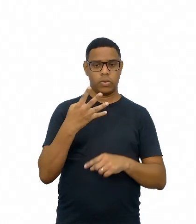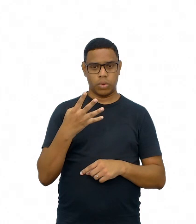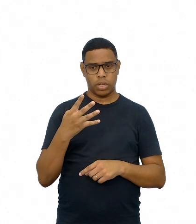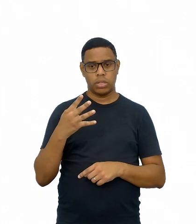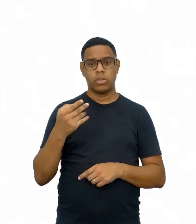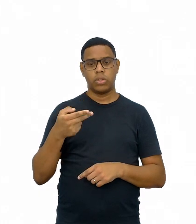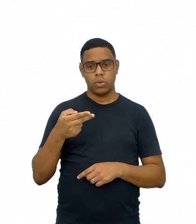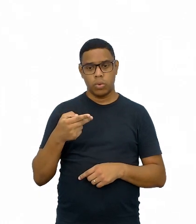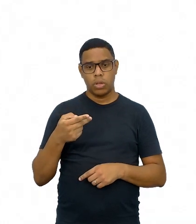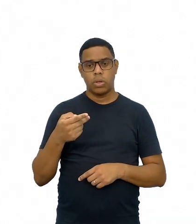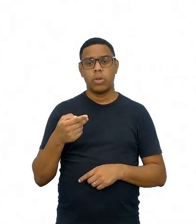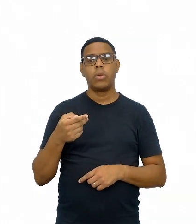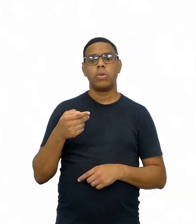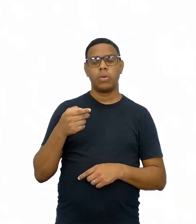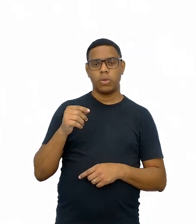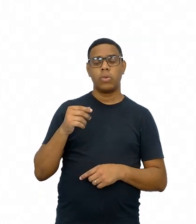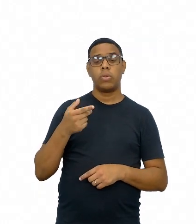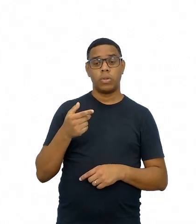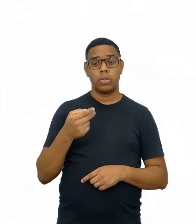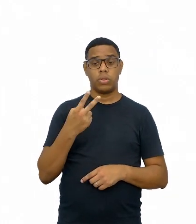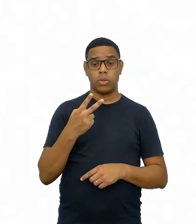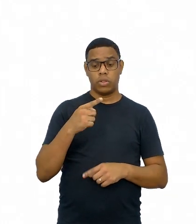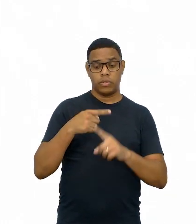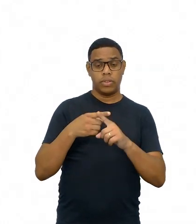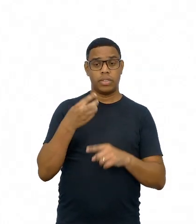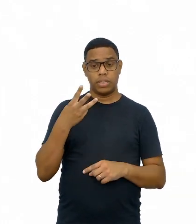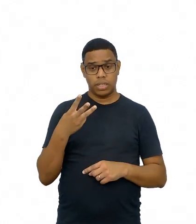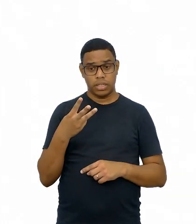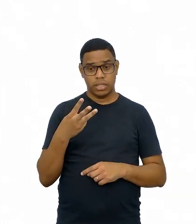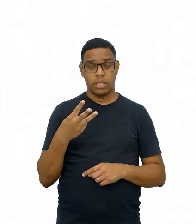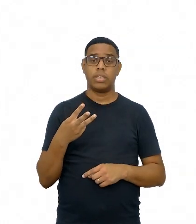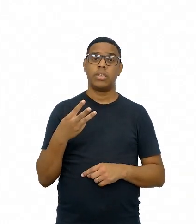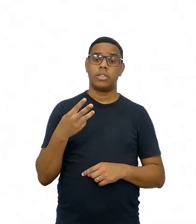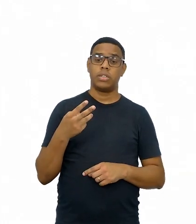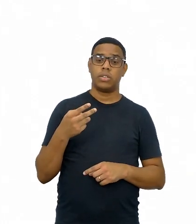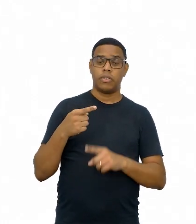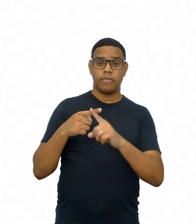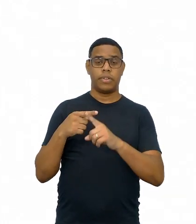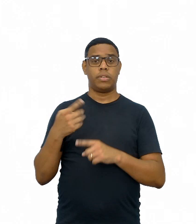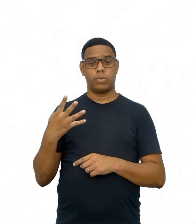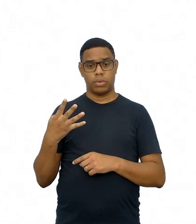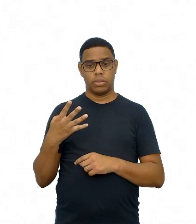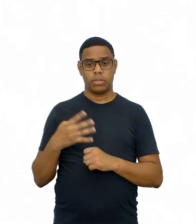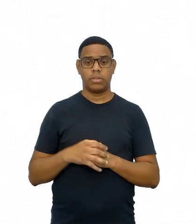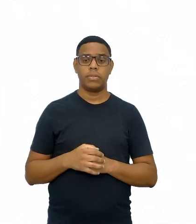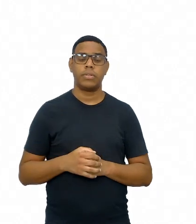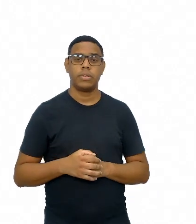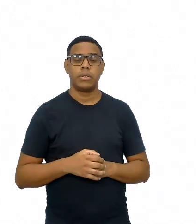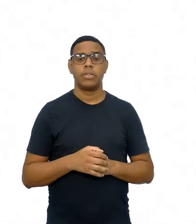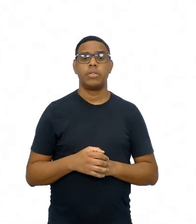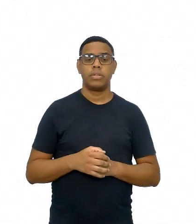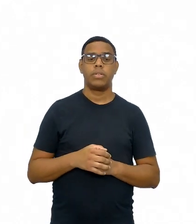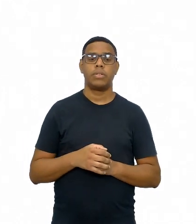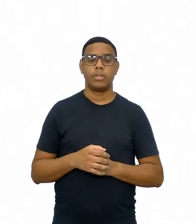que é igual, né, dentro do parênteses, 2 vezes 3, vezes 4. Então,